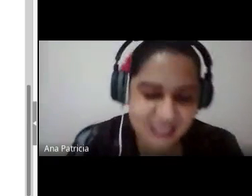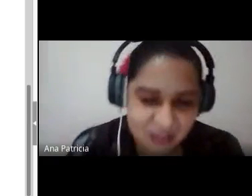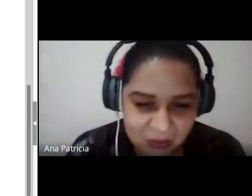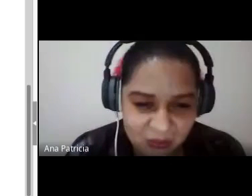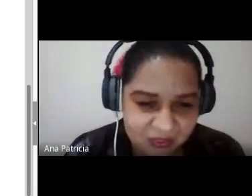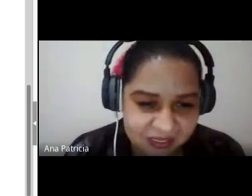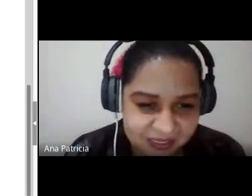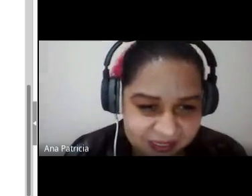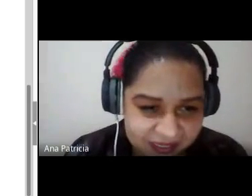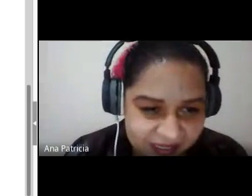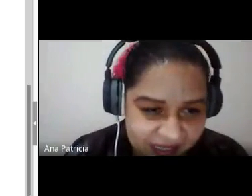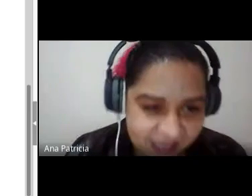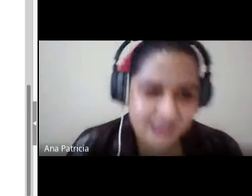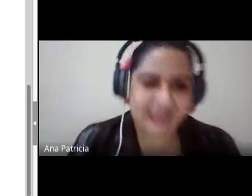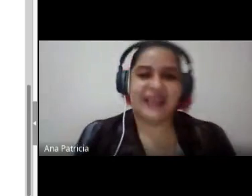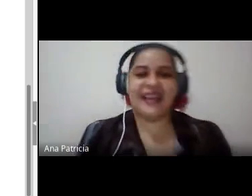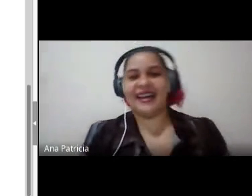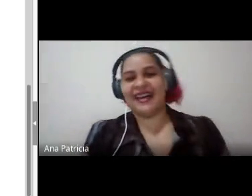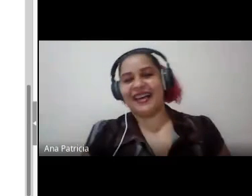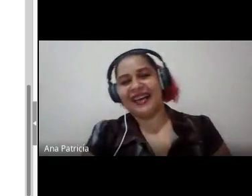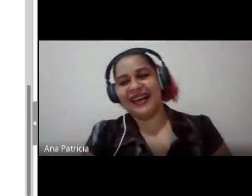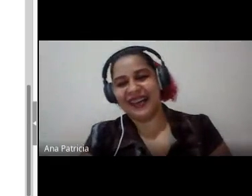Passa para o próximo slide, Socorro.